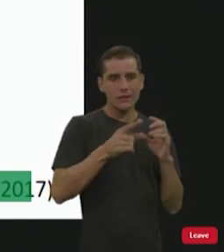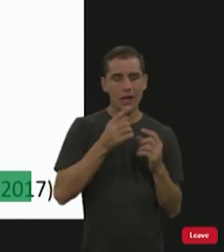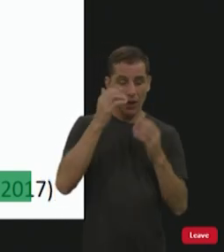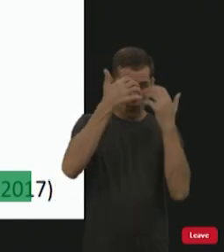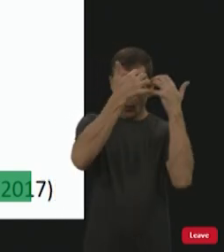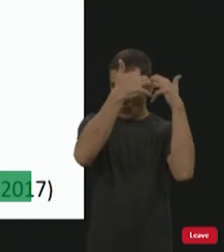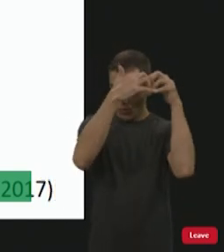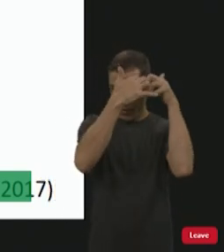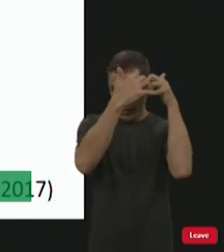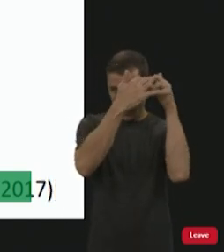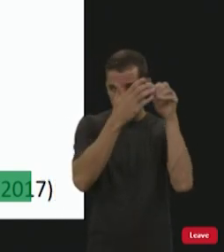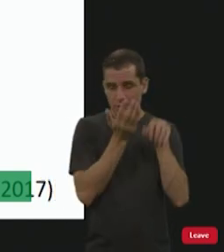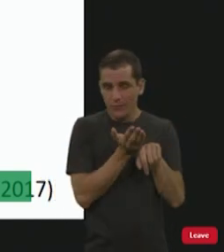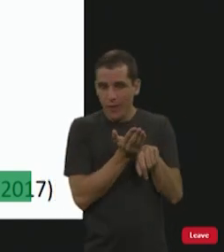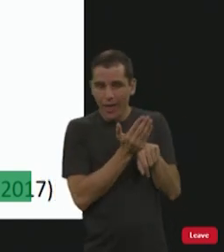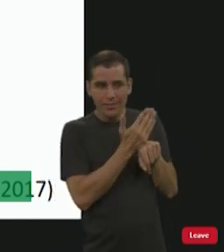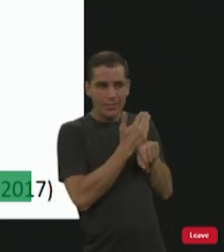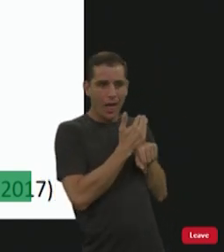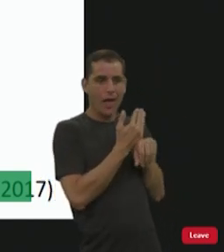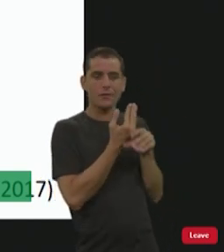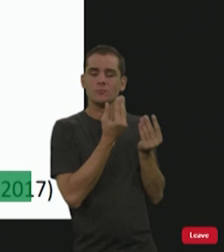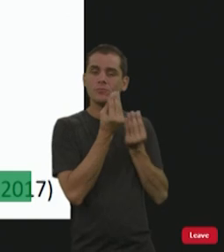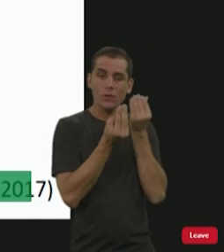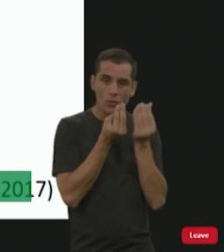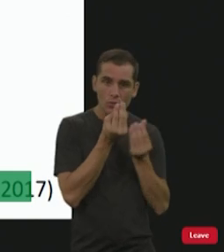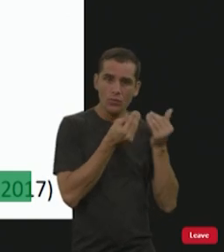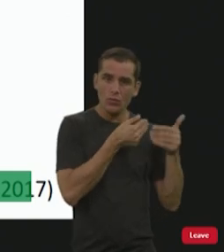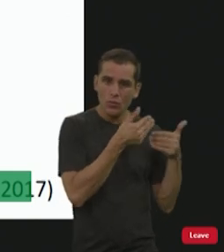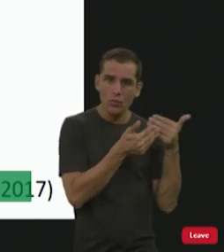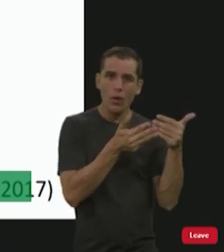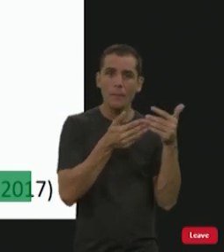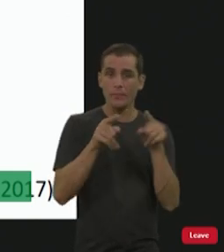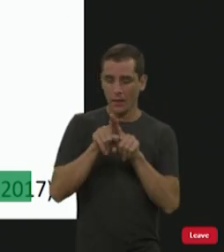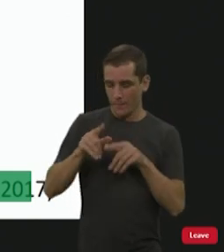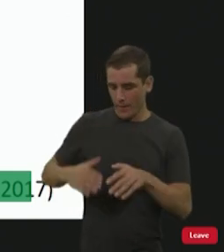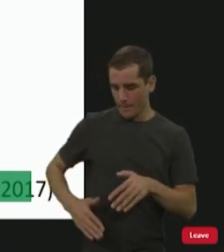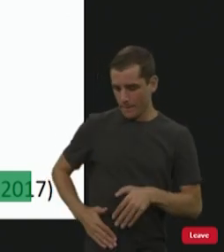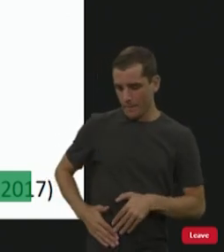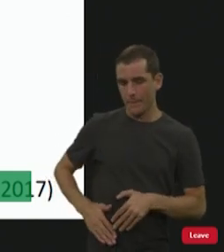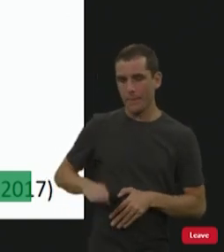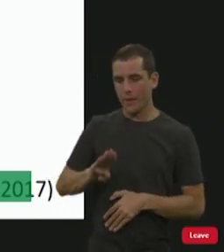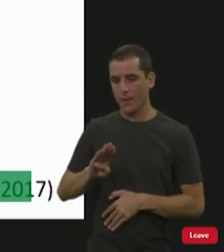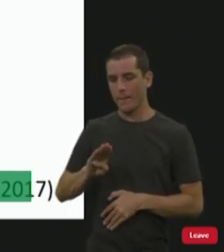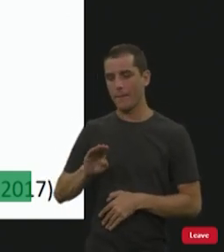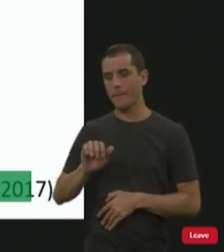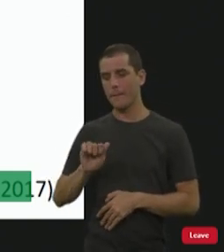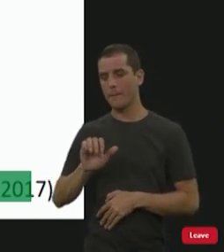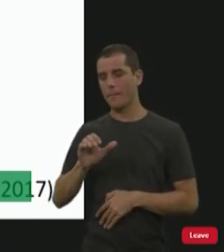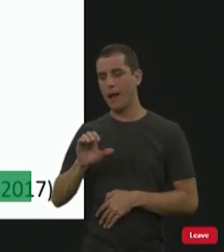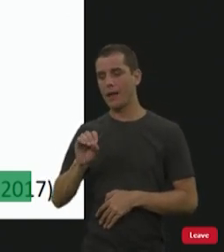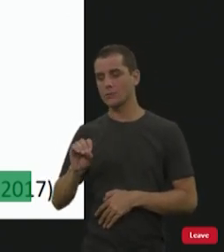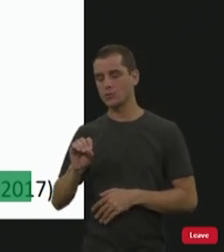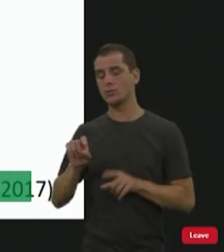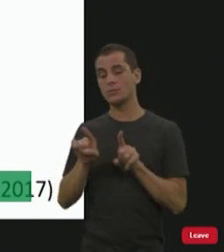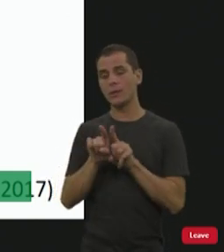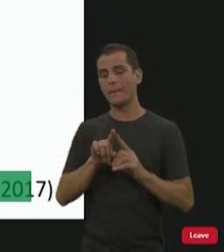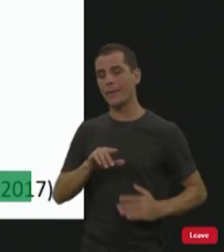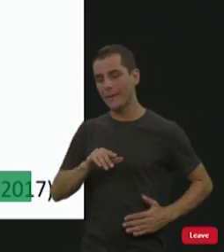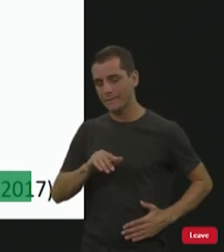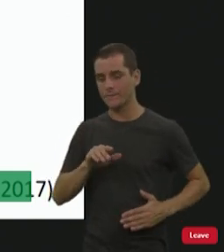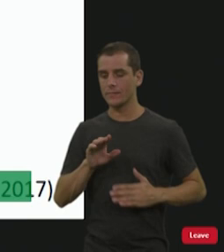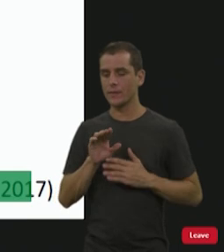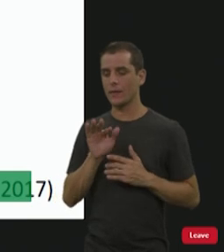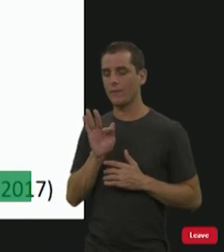a hepatosplenomegalia, aumento de baço e fígado, a protrusão umbilical, normalmente a hérnia umbilical, mas